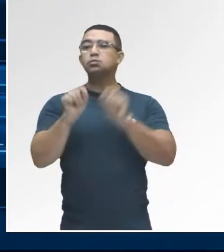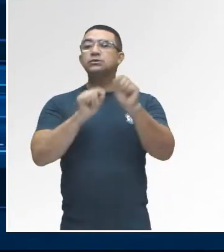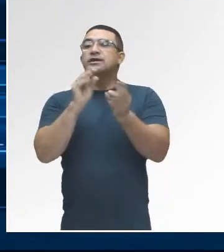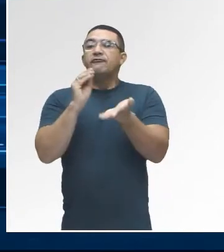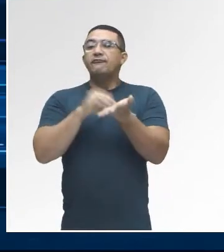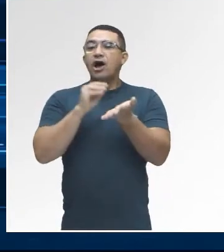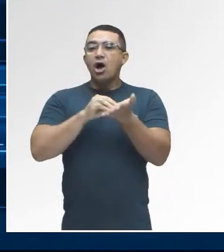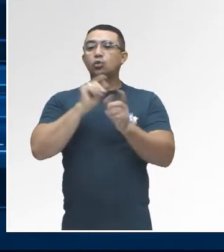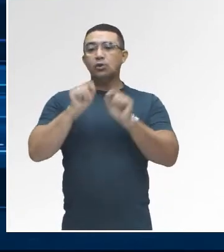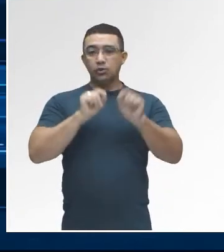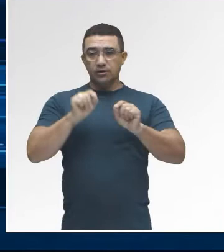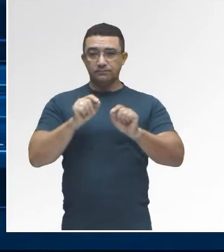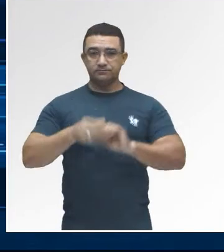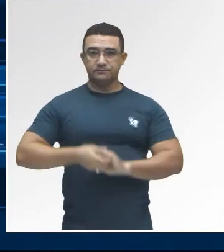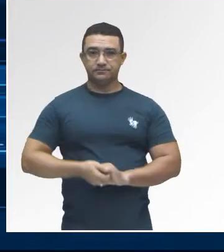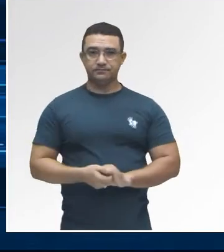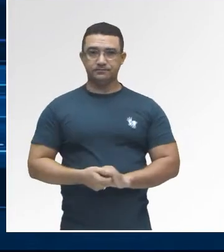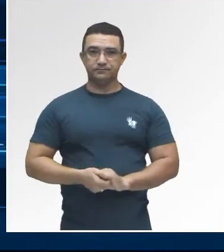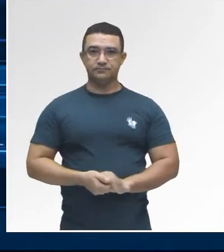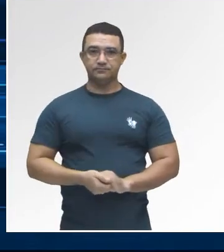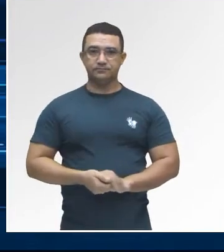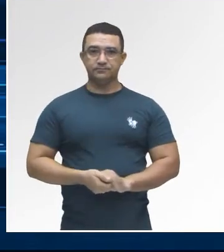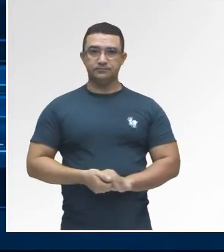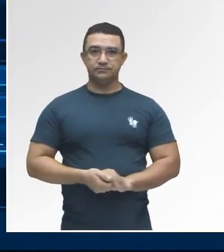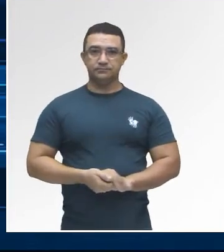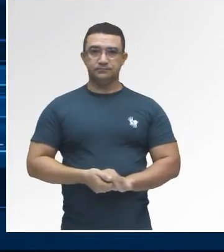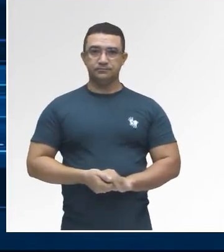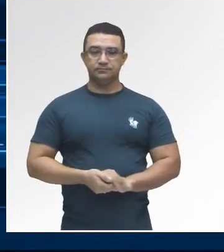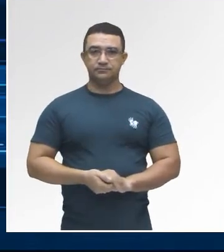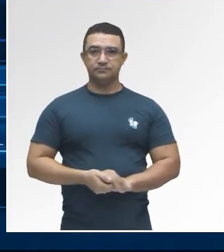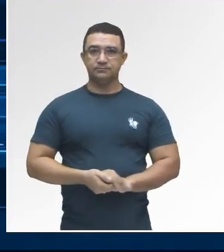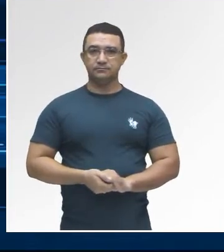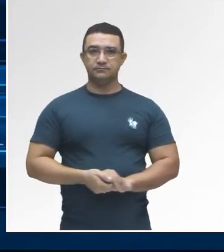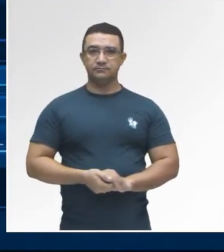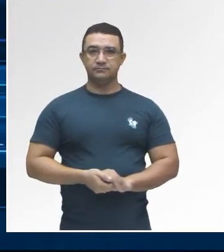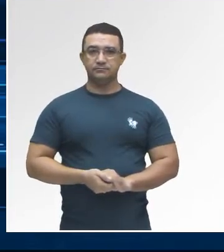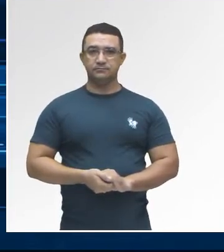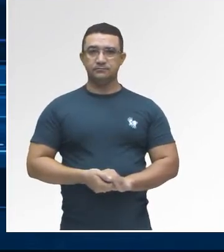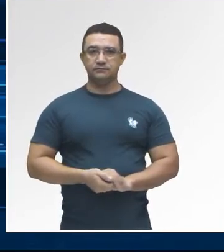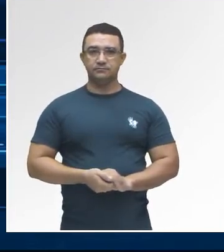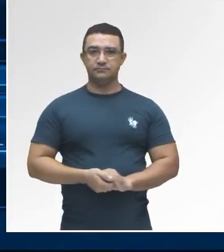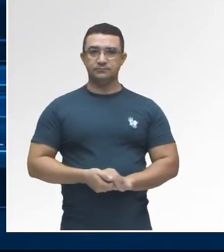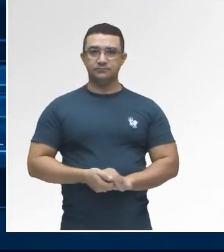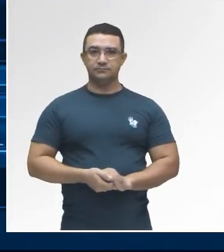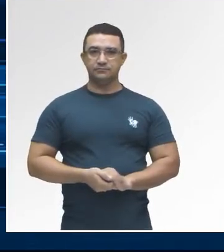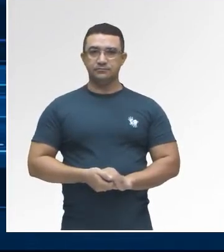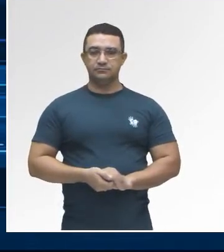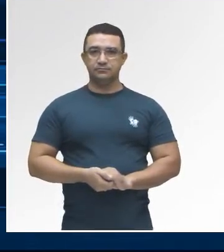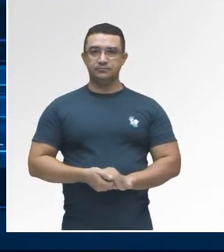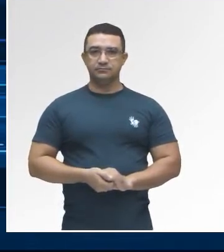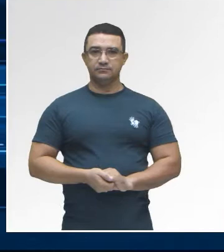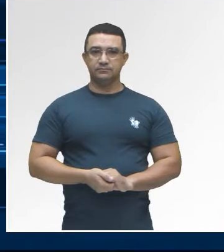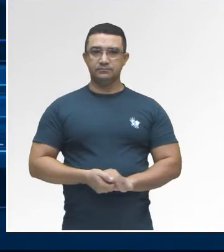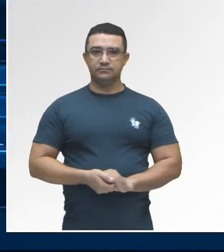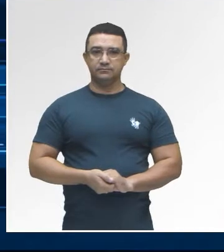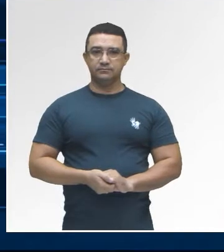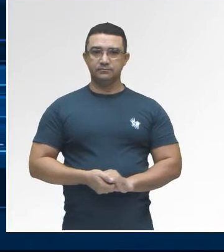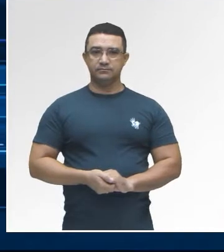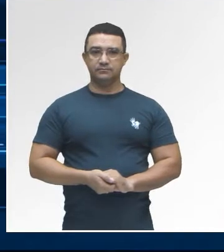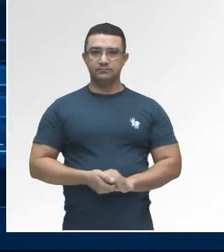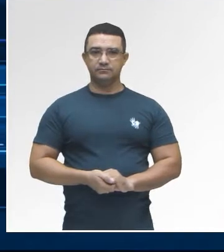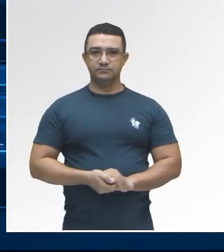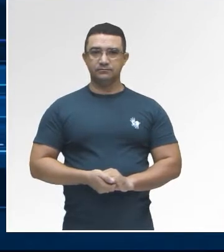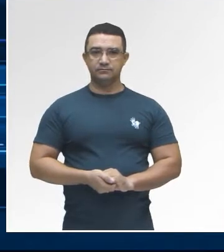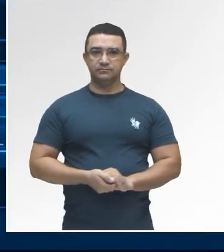aí, de resposta. It is missing a car. Letter B agora. It